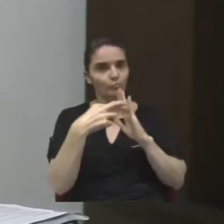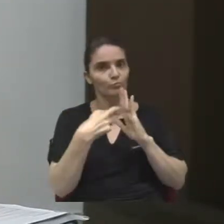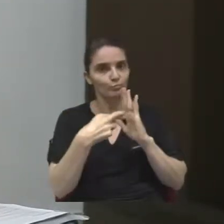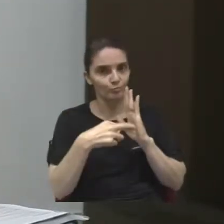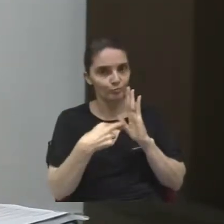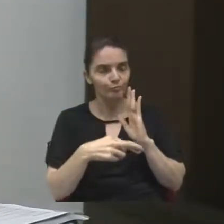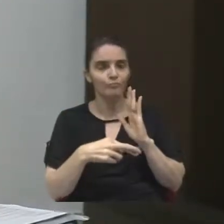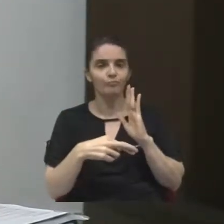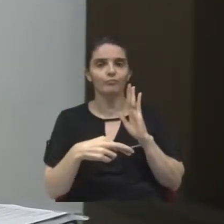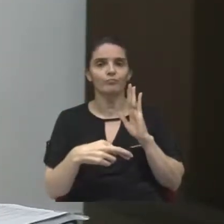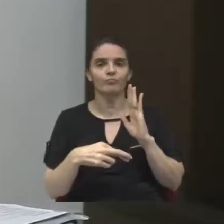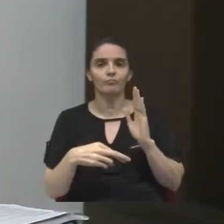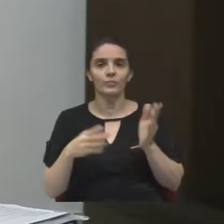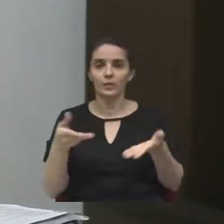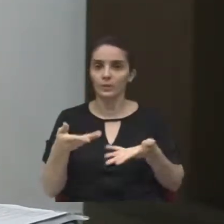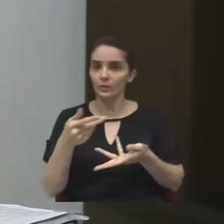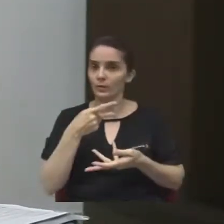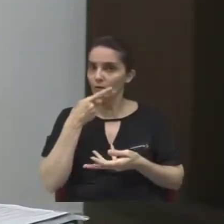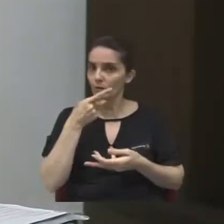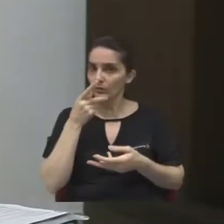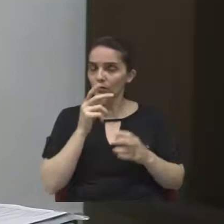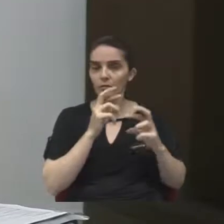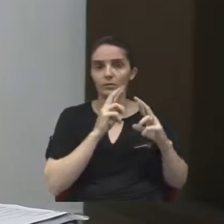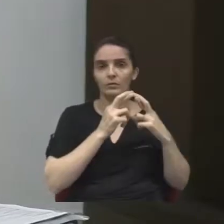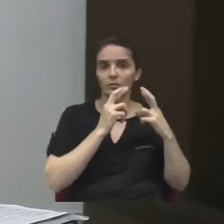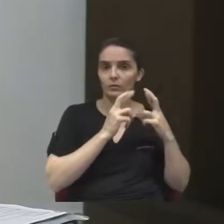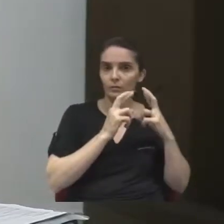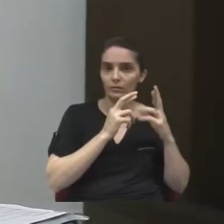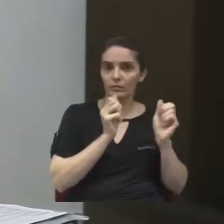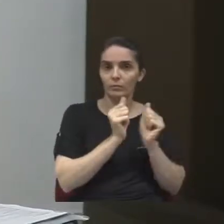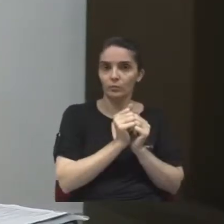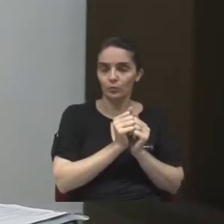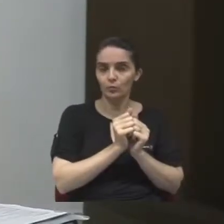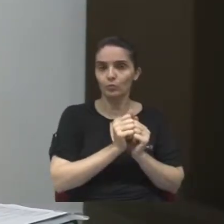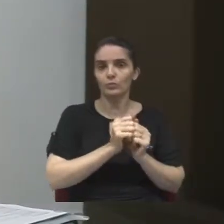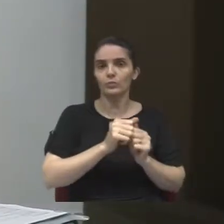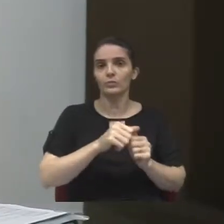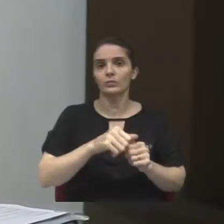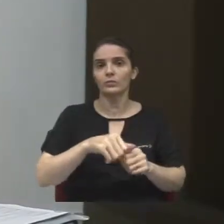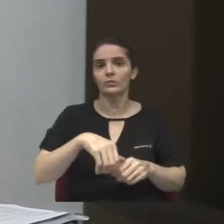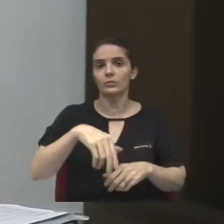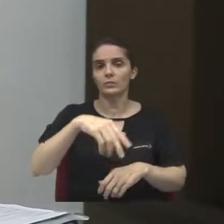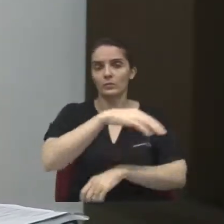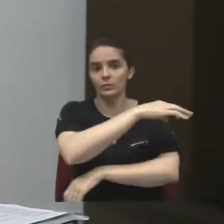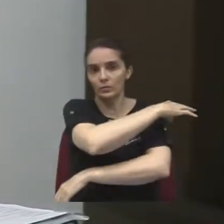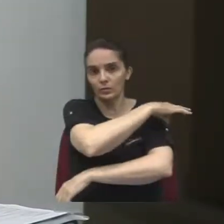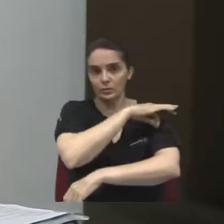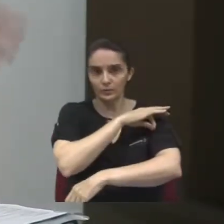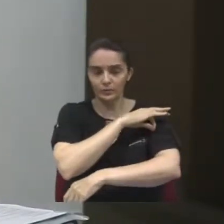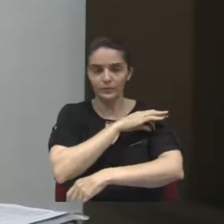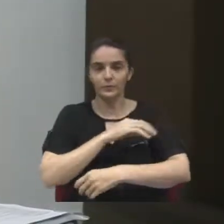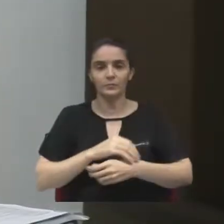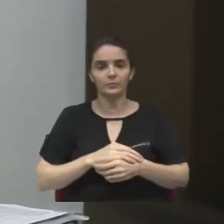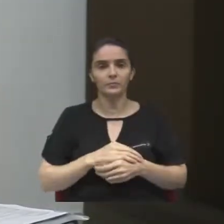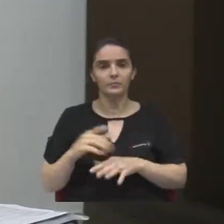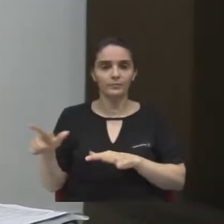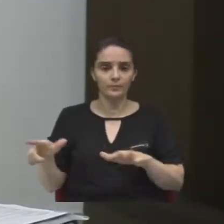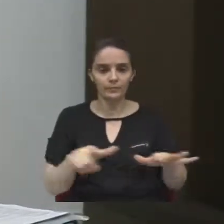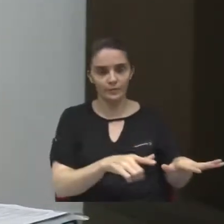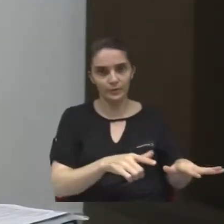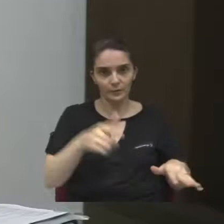normativa diz, hoje, em reunião com o prefeito, perguntamos, disse que é bem possível que, na semana que